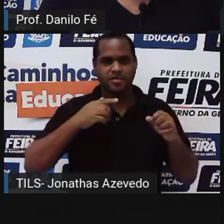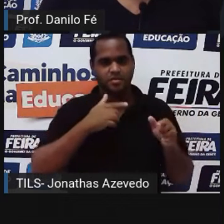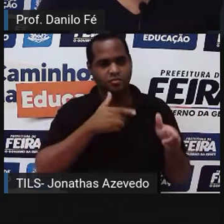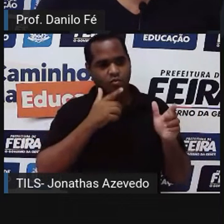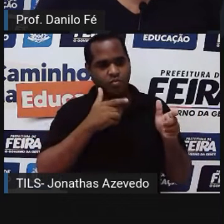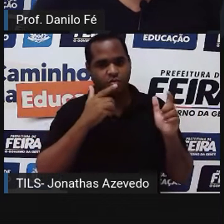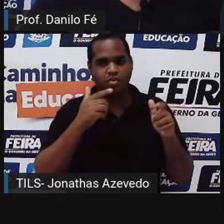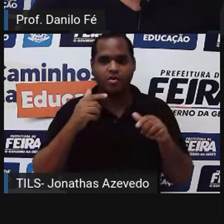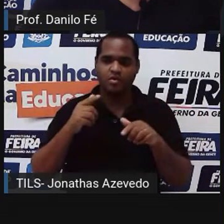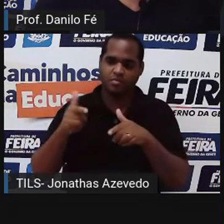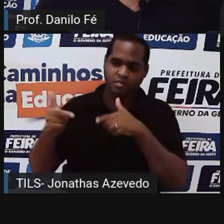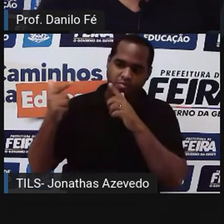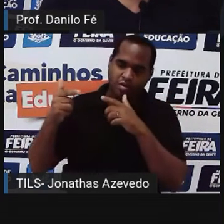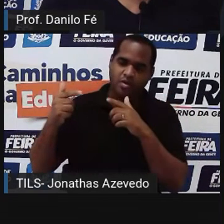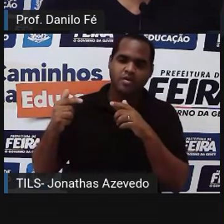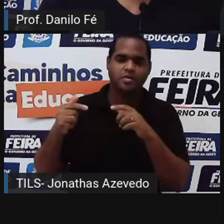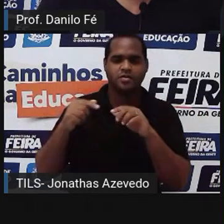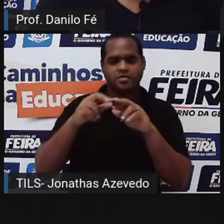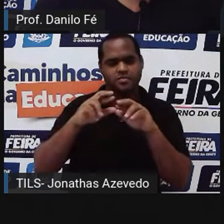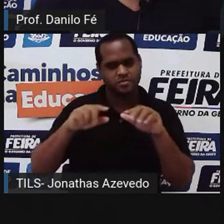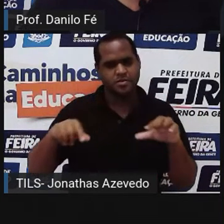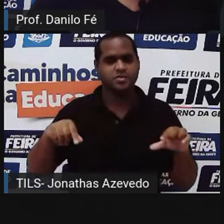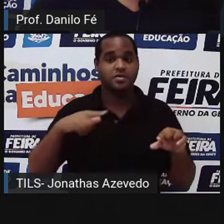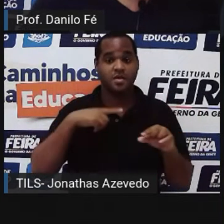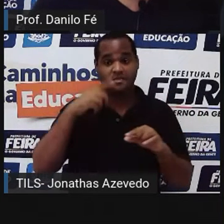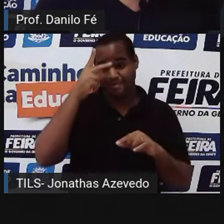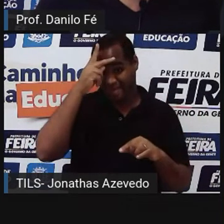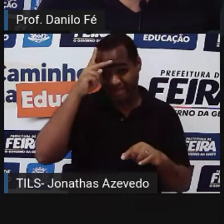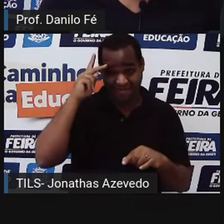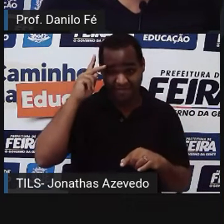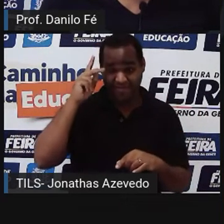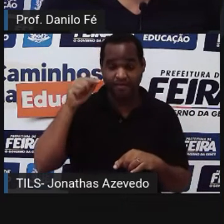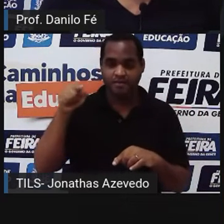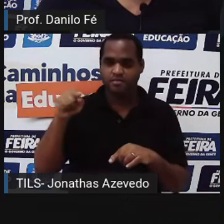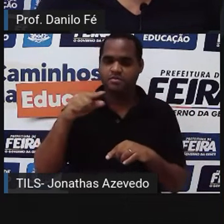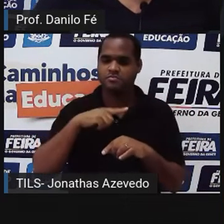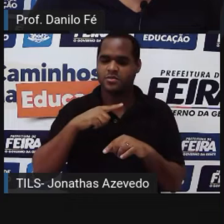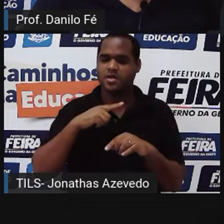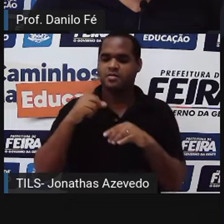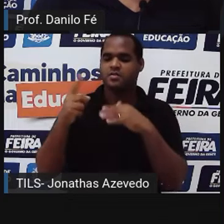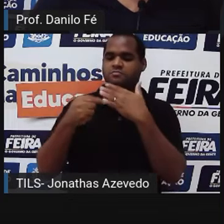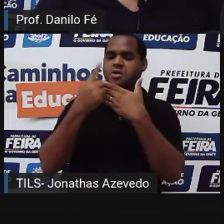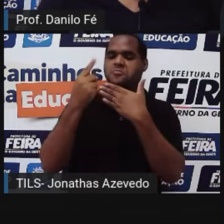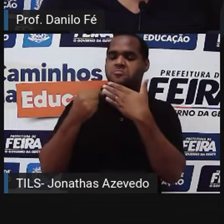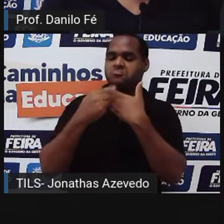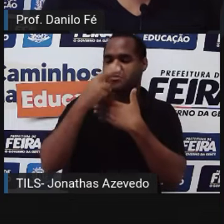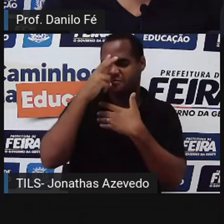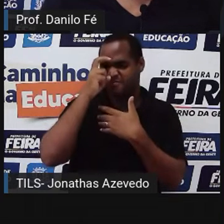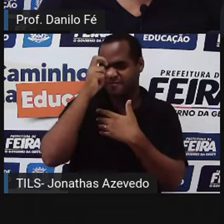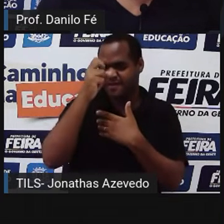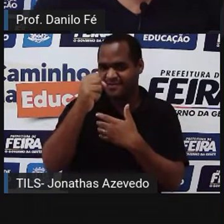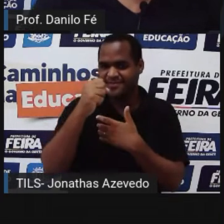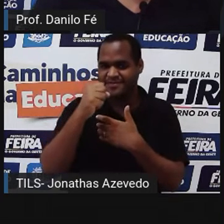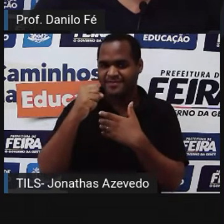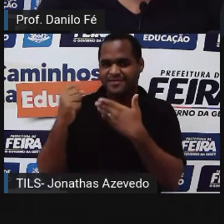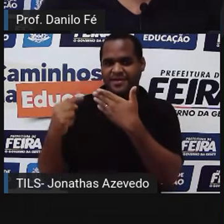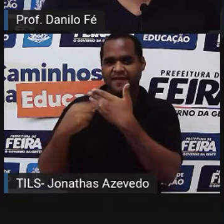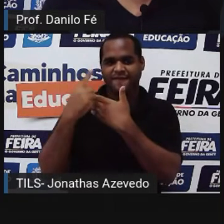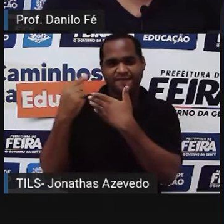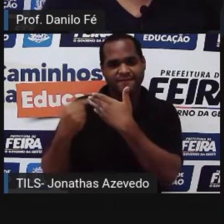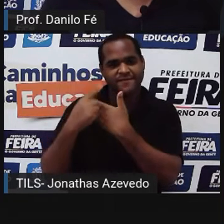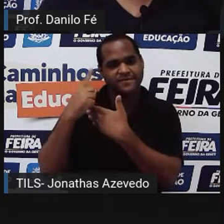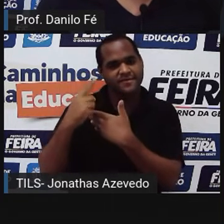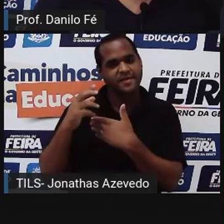tiros e aquele que tivesse a blindagem mais forte acabava, a blindagem, o canhão mais forte